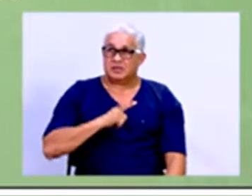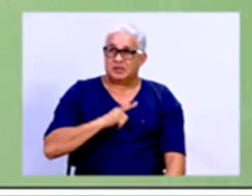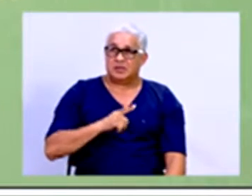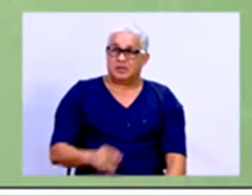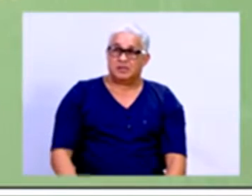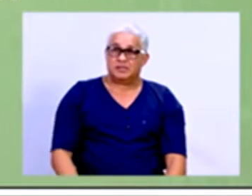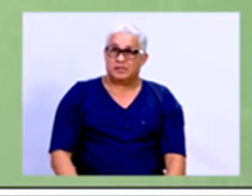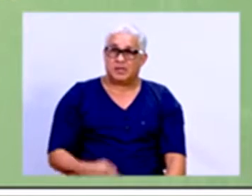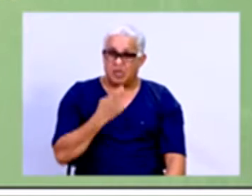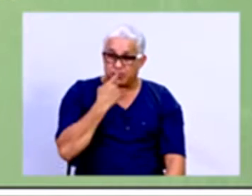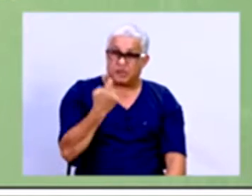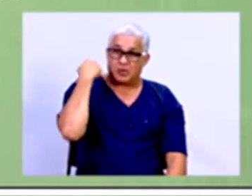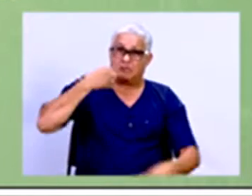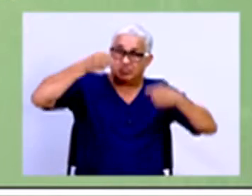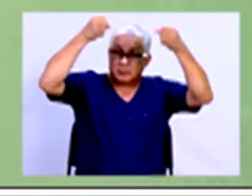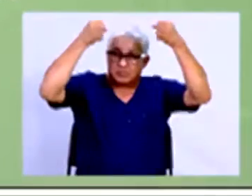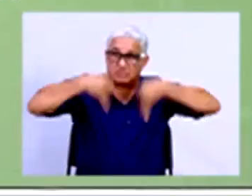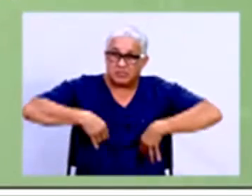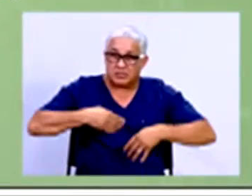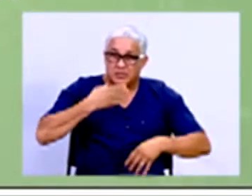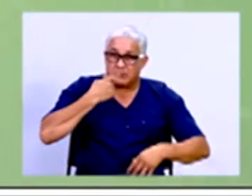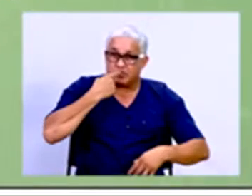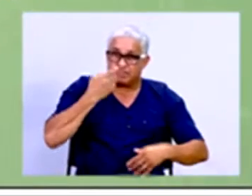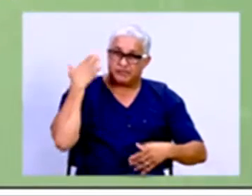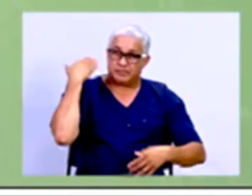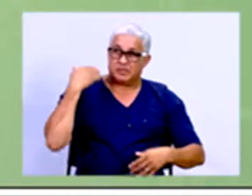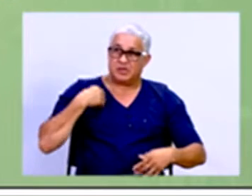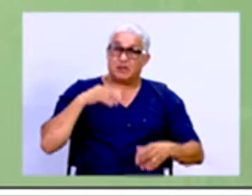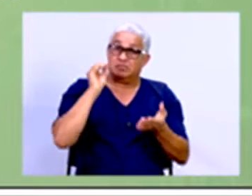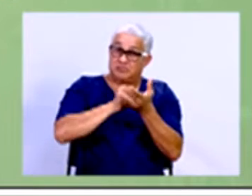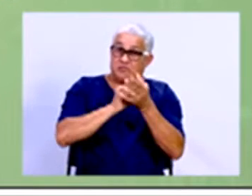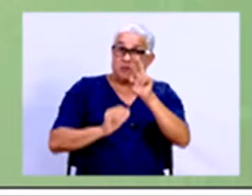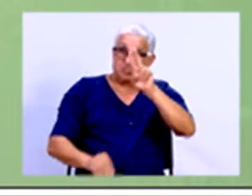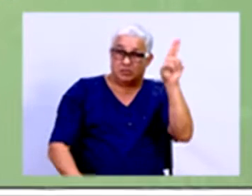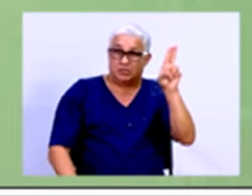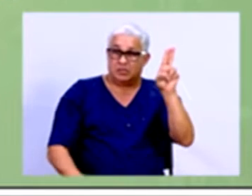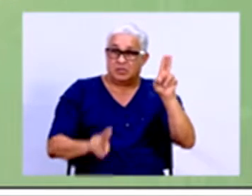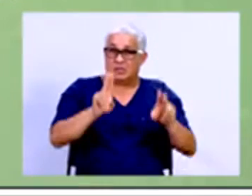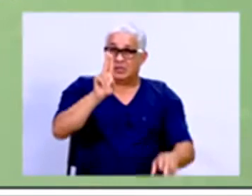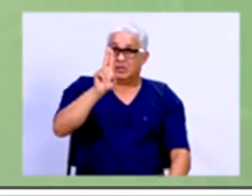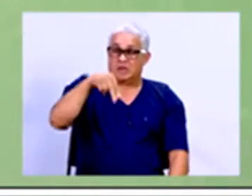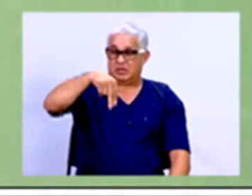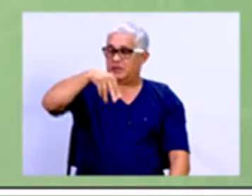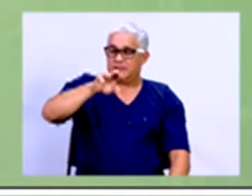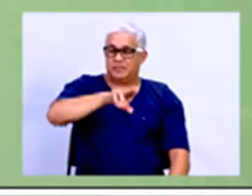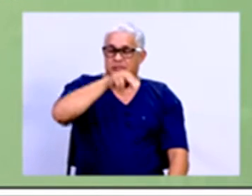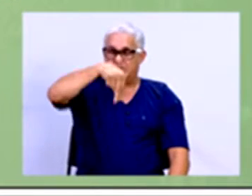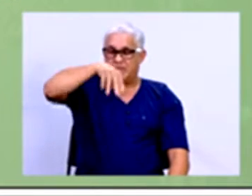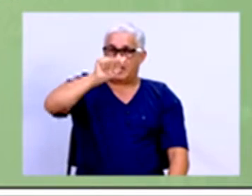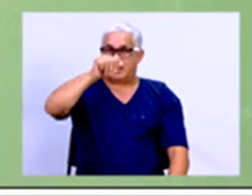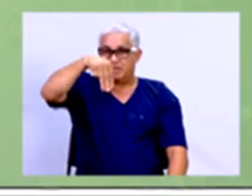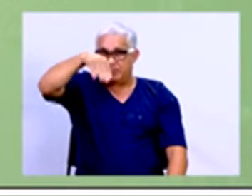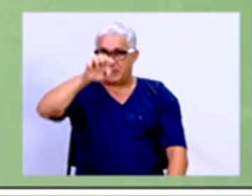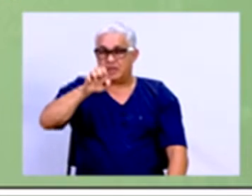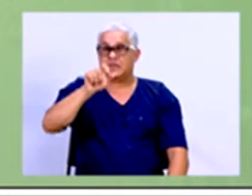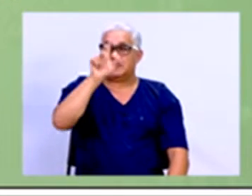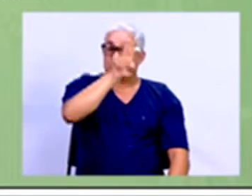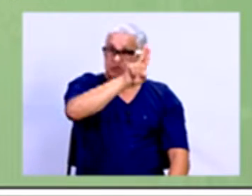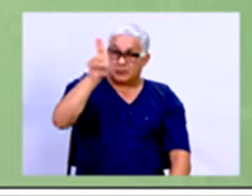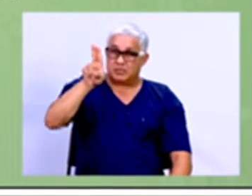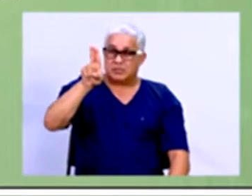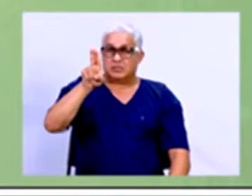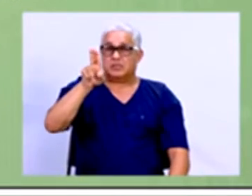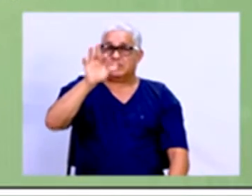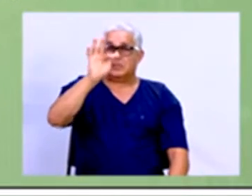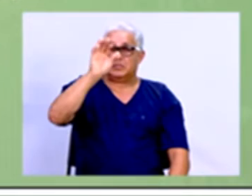acabei de falar para vocês, né? Só não falei do name, né? O name basicamente ele serve para a gente dizer qual é o nome do nosso formulário, né?